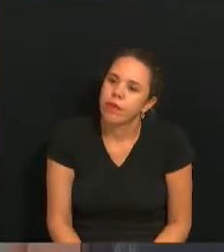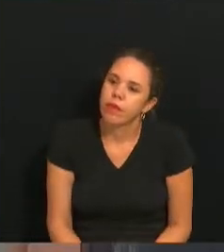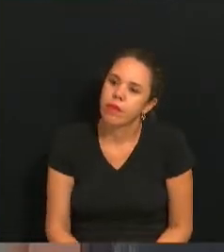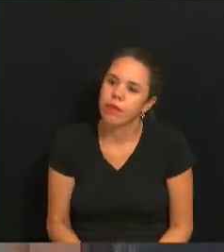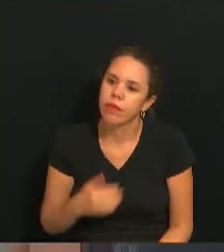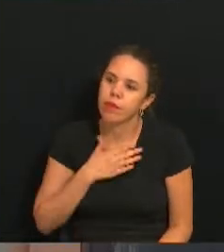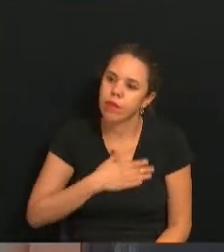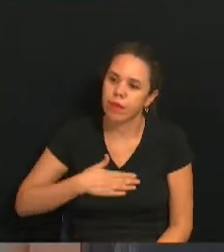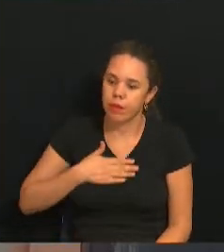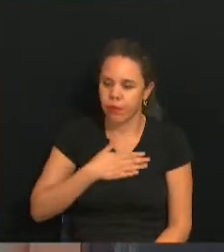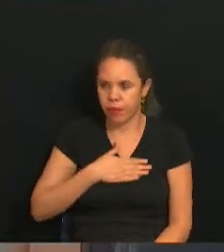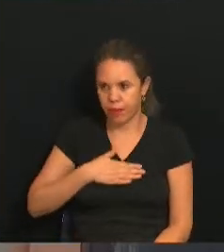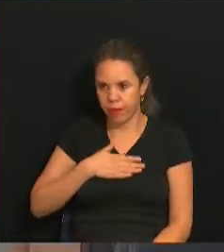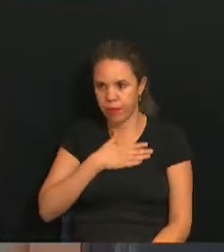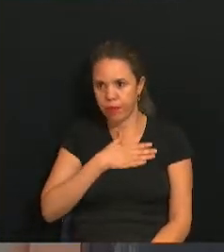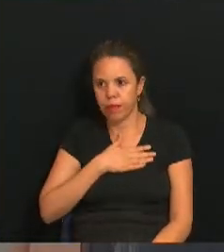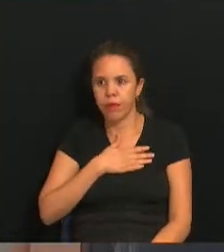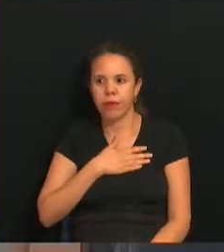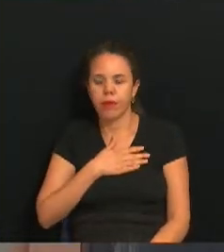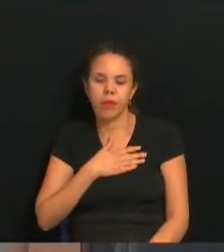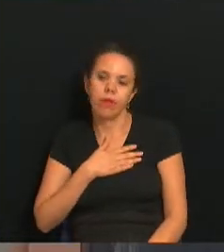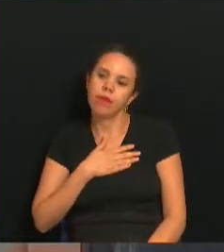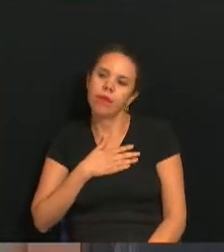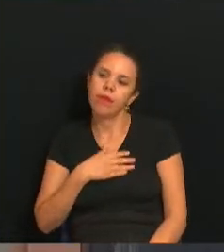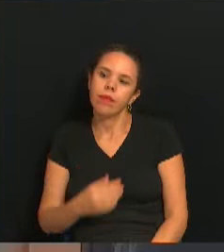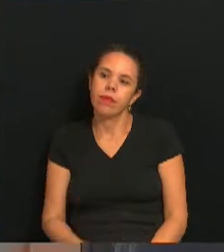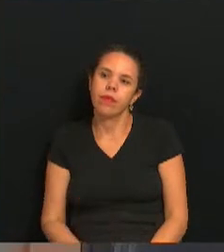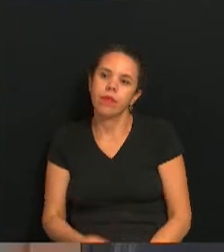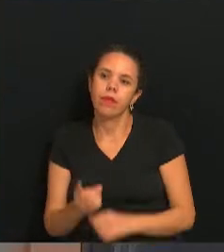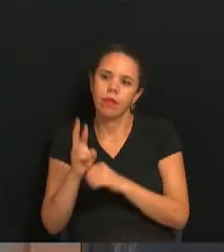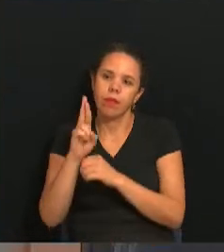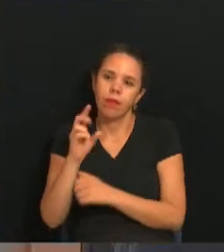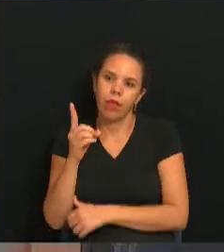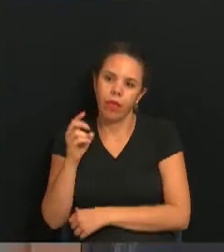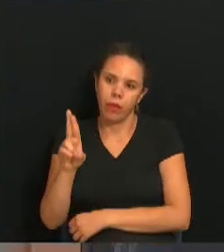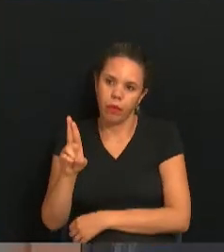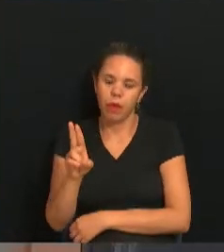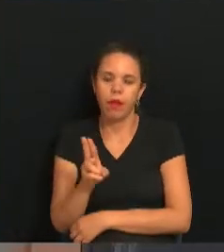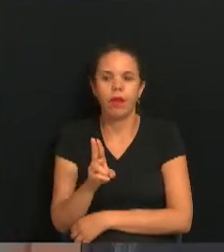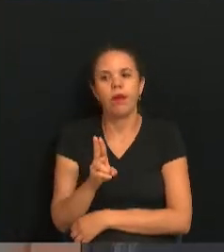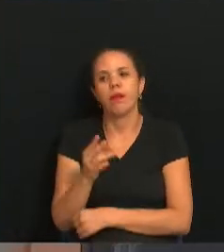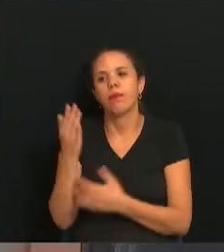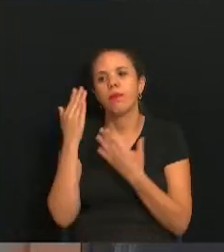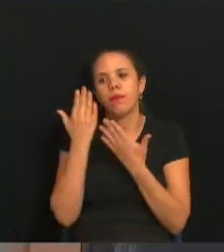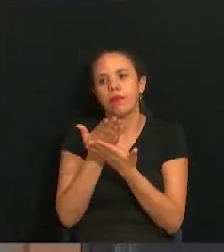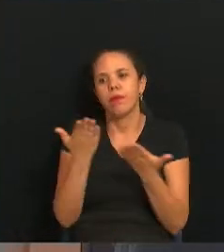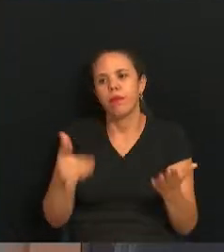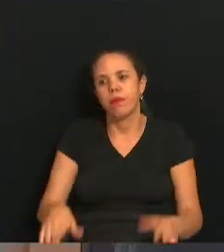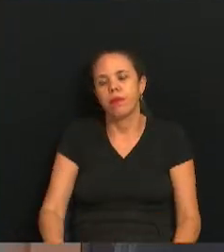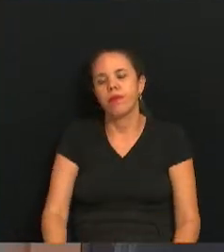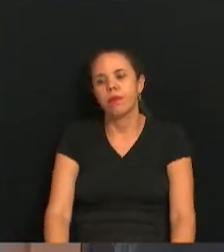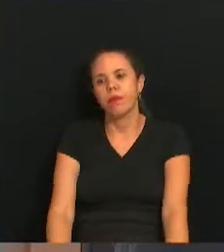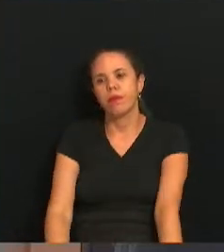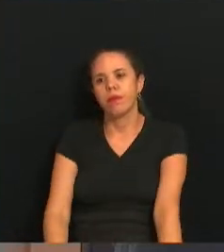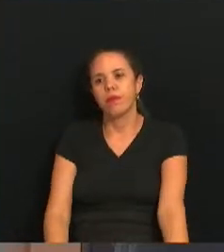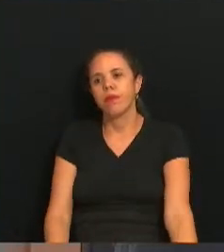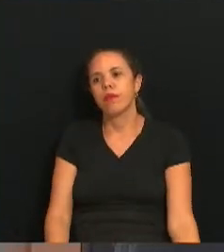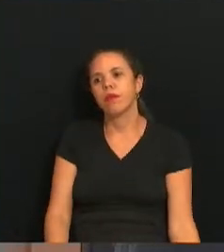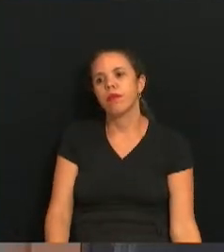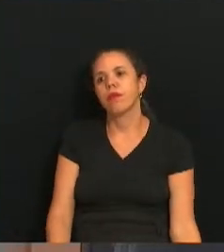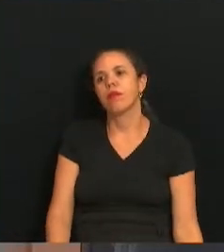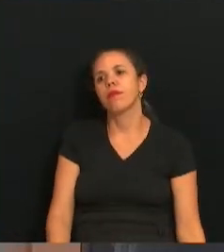de passar a palavra ao doutor Eduardo, e meus agradecimentos mais uma vez, doutor Eduardo, por